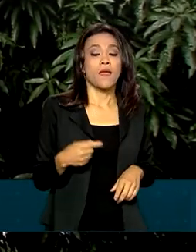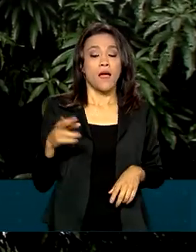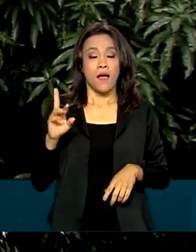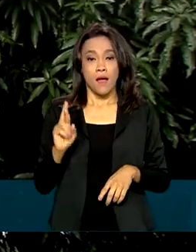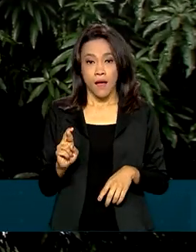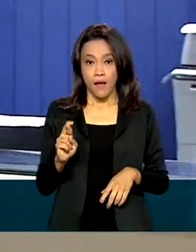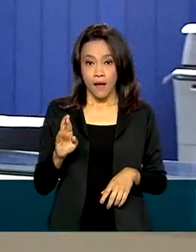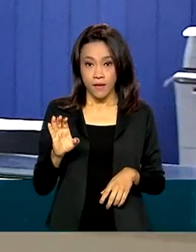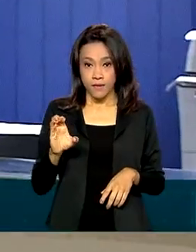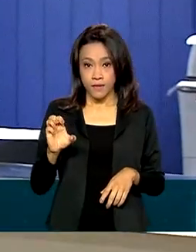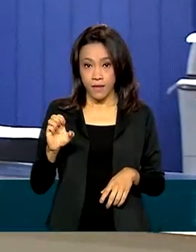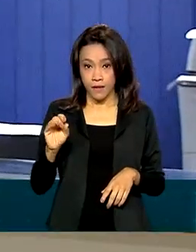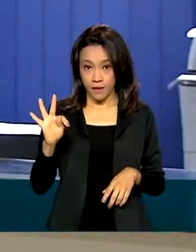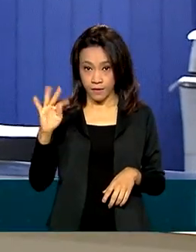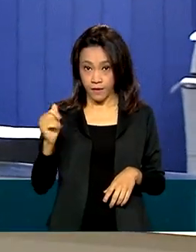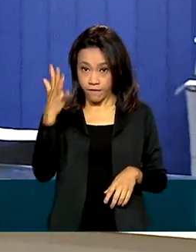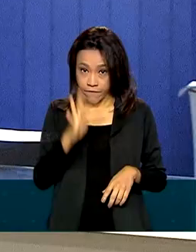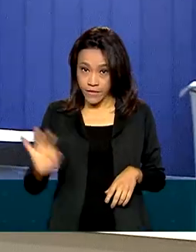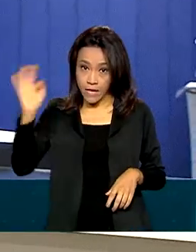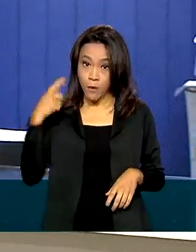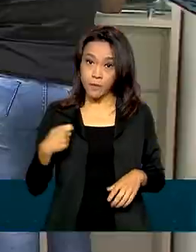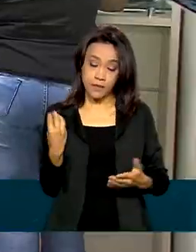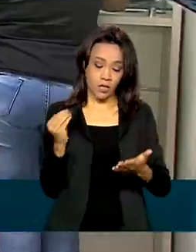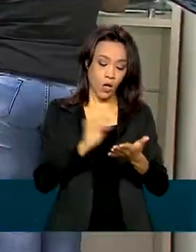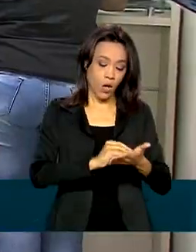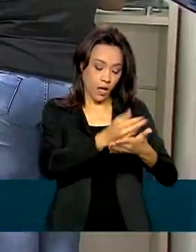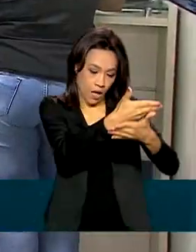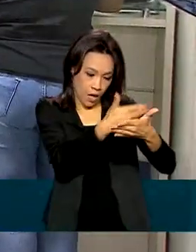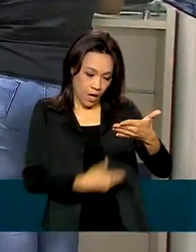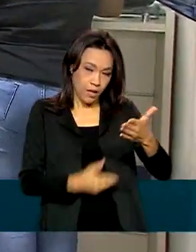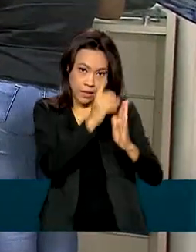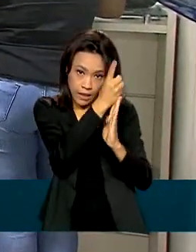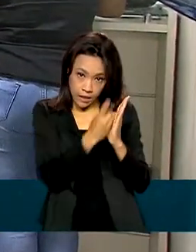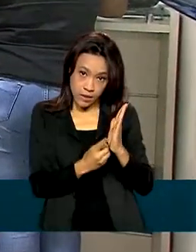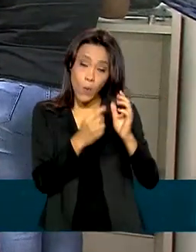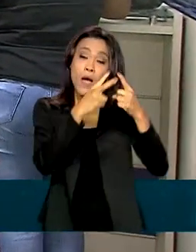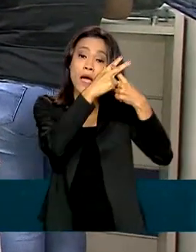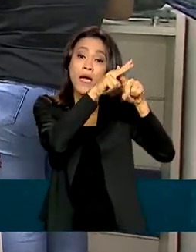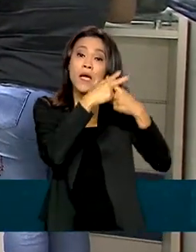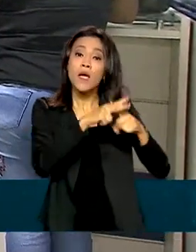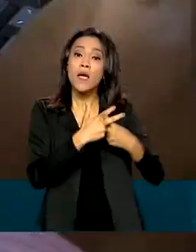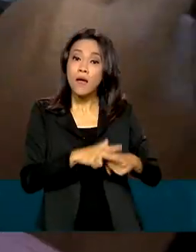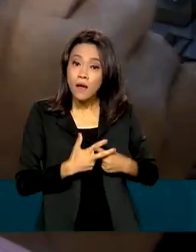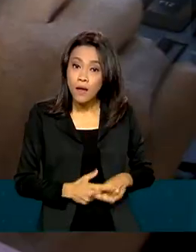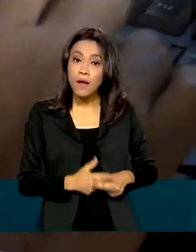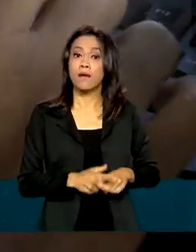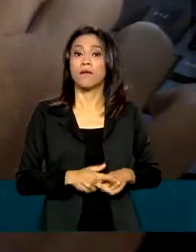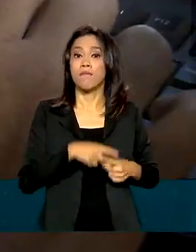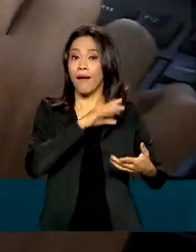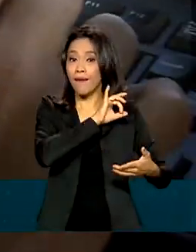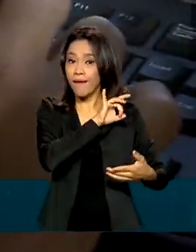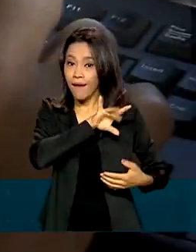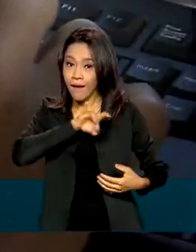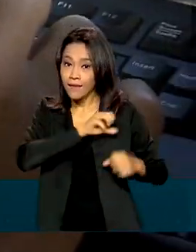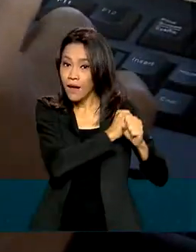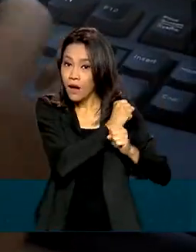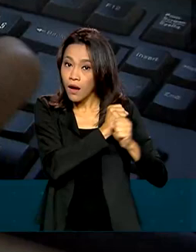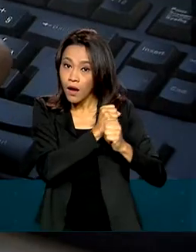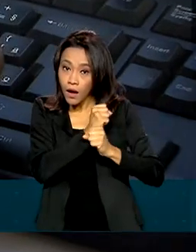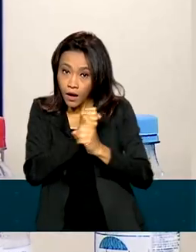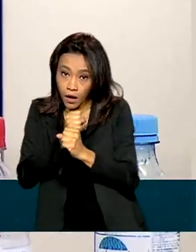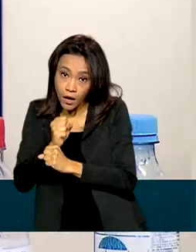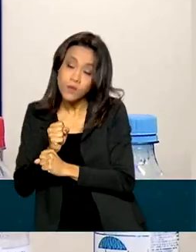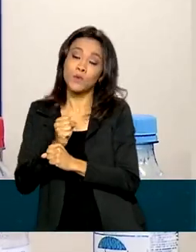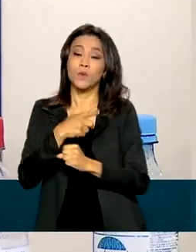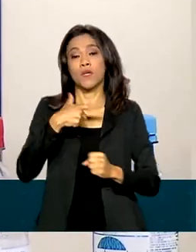o contribuinte terá de retificar a declaração para cada exercício de recolhimento ou de retenção indevidos de